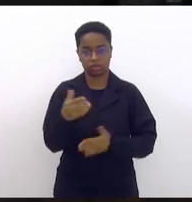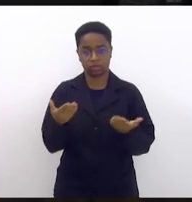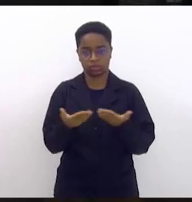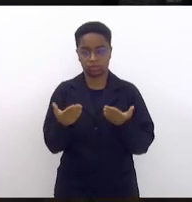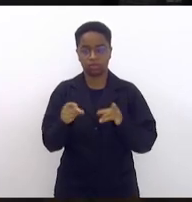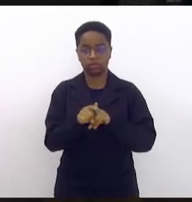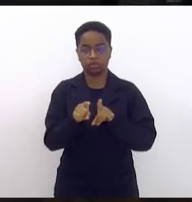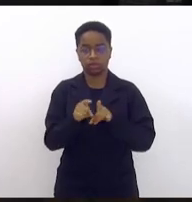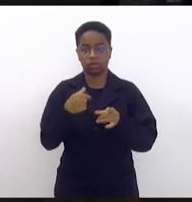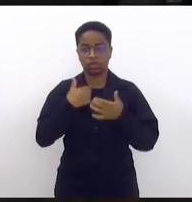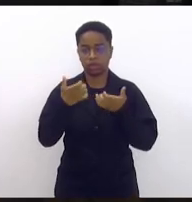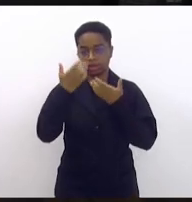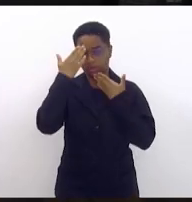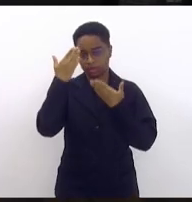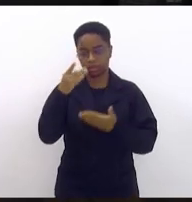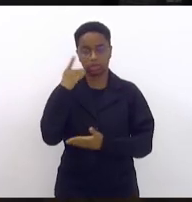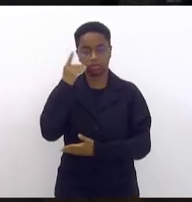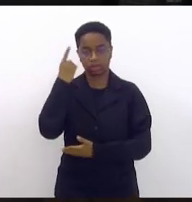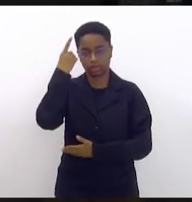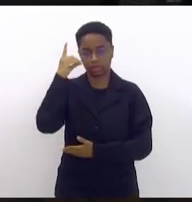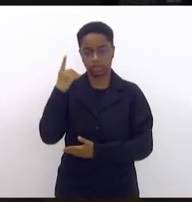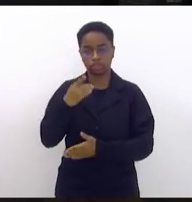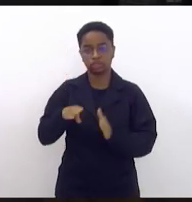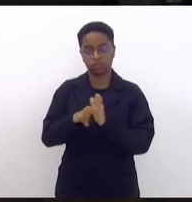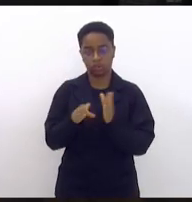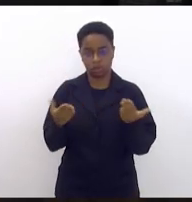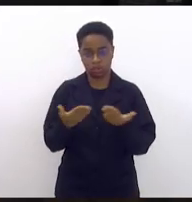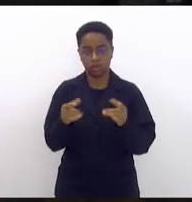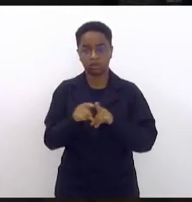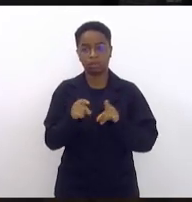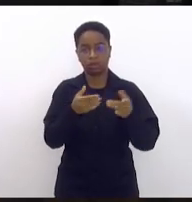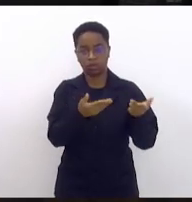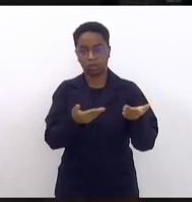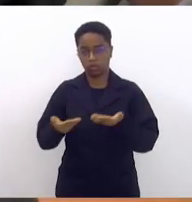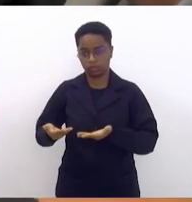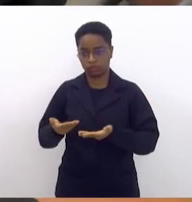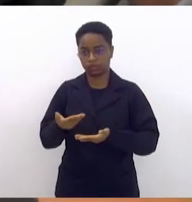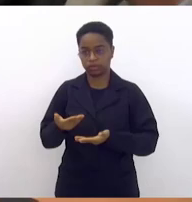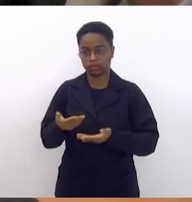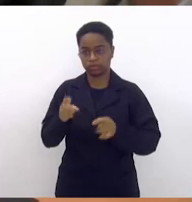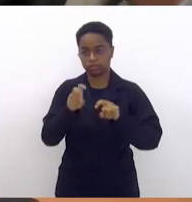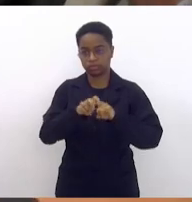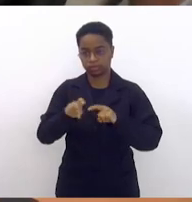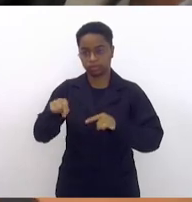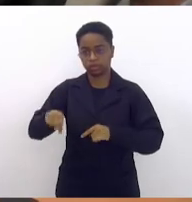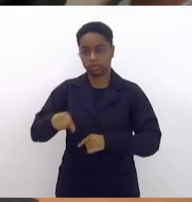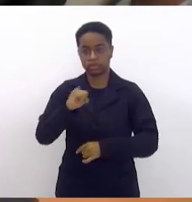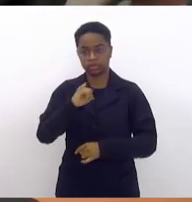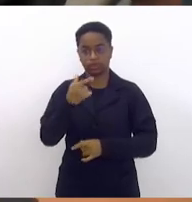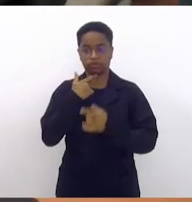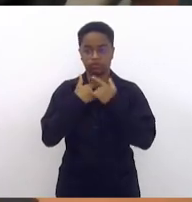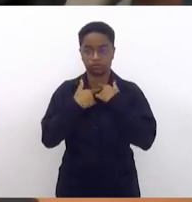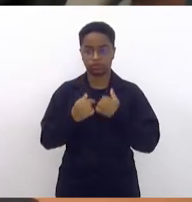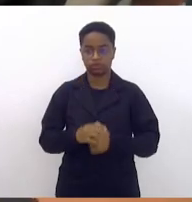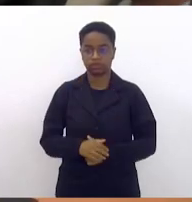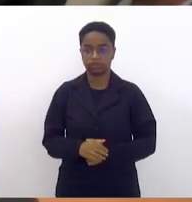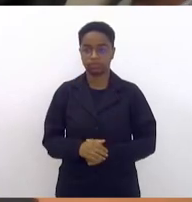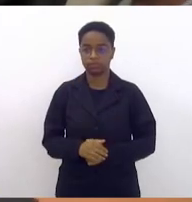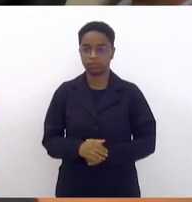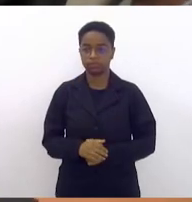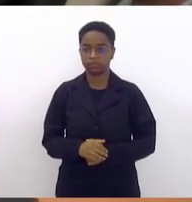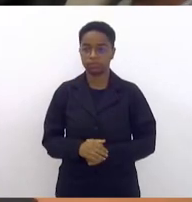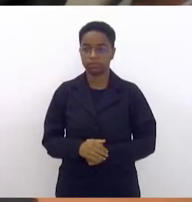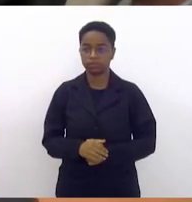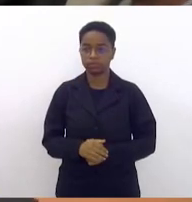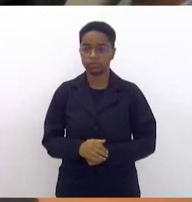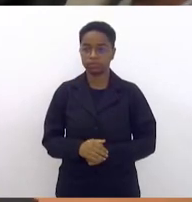gostaria de agradecer a deputada Dani BB que acabou de chegar e convido vossa excelência para compor a mesa se o vossa